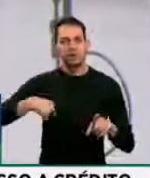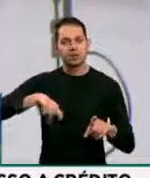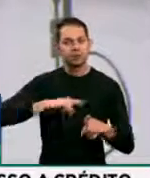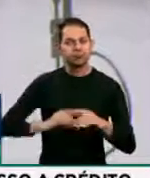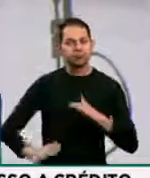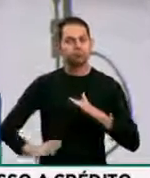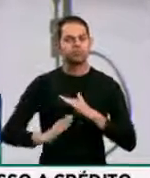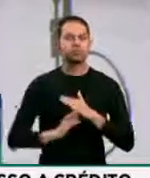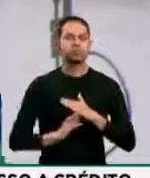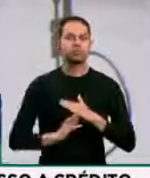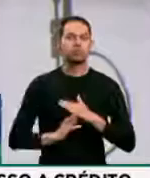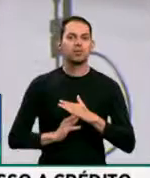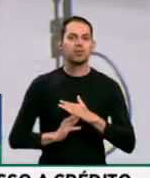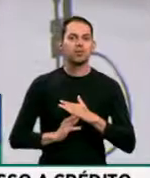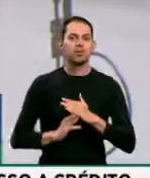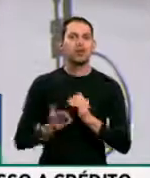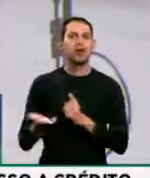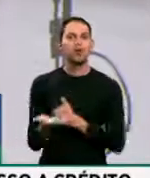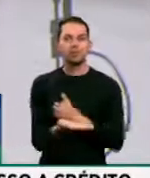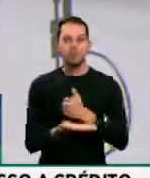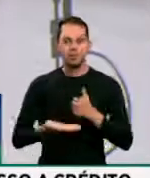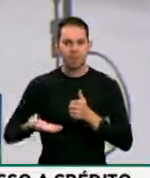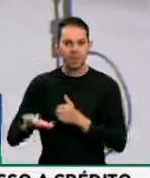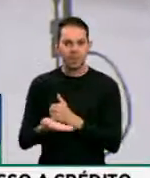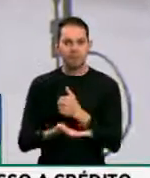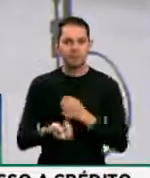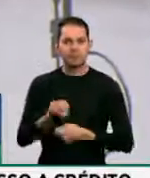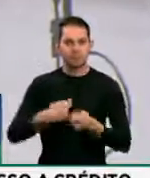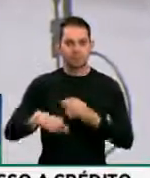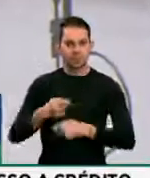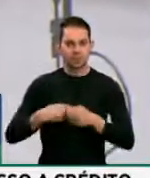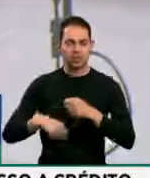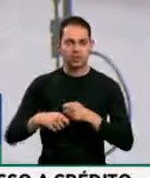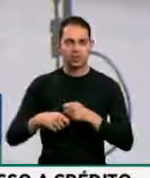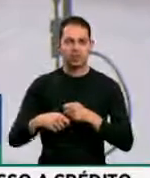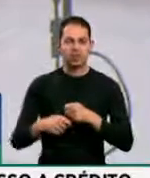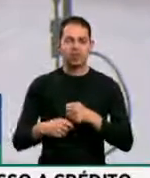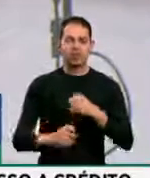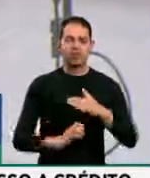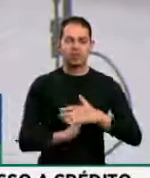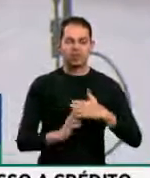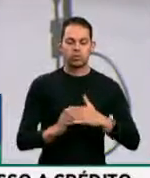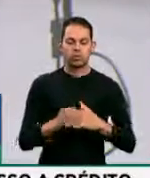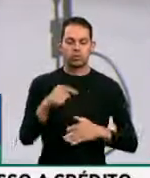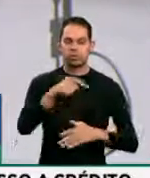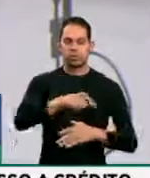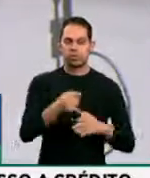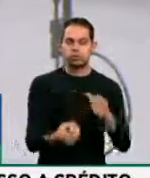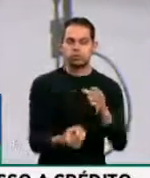restringindo, talvez, para aquilo que é a base de nossa economia, que é quem mais gera emprego, que são os microempresários.